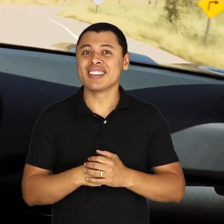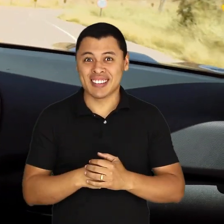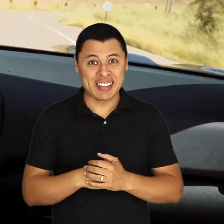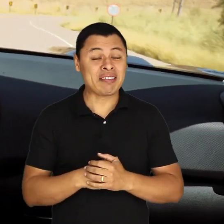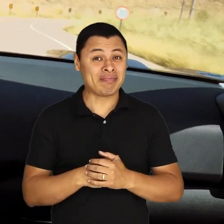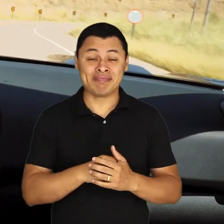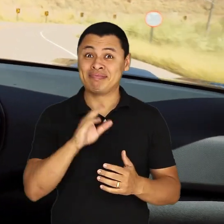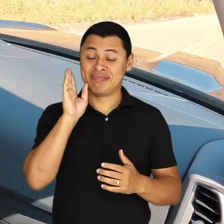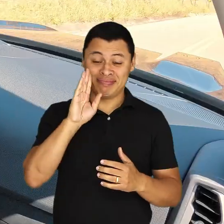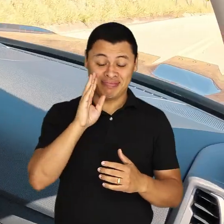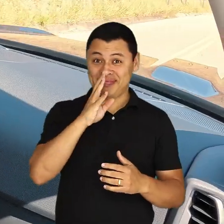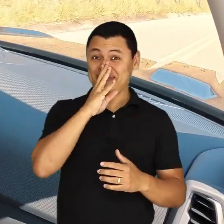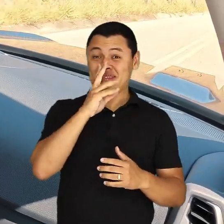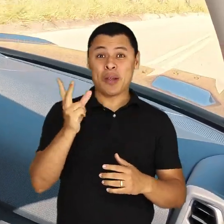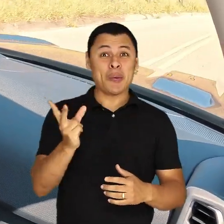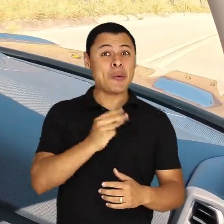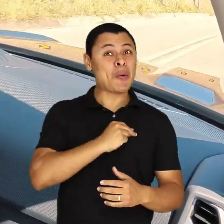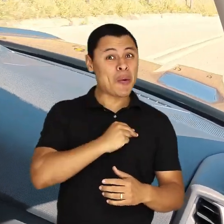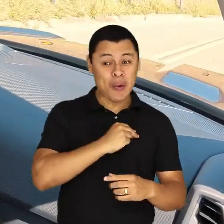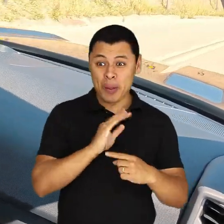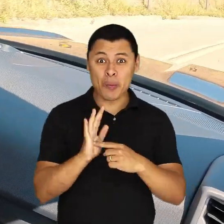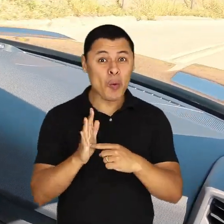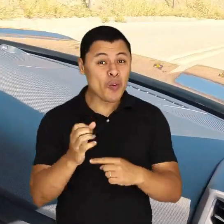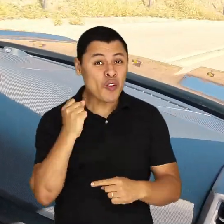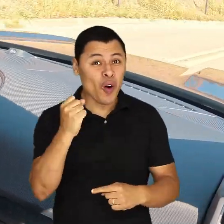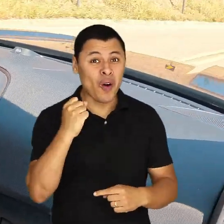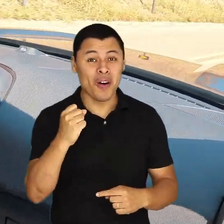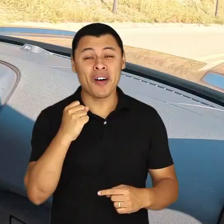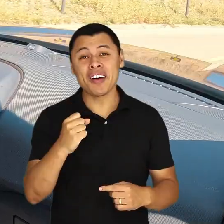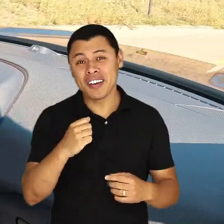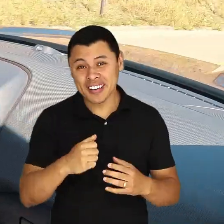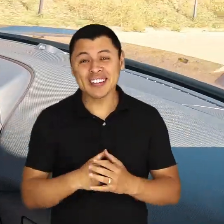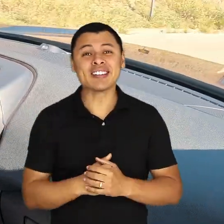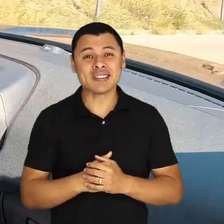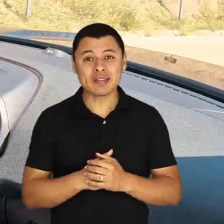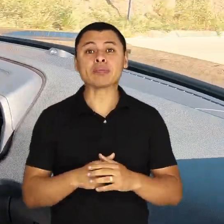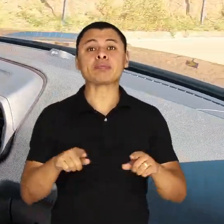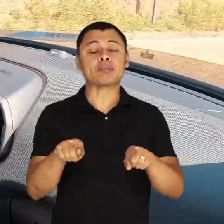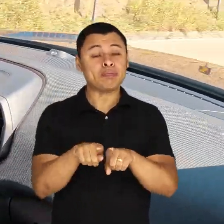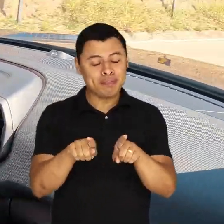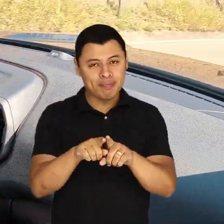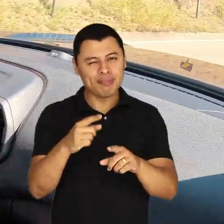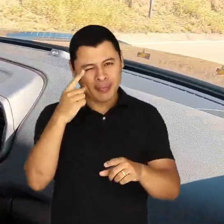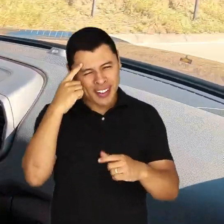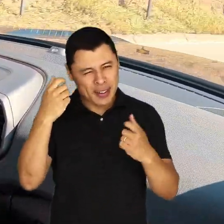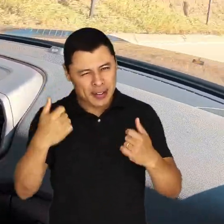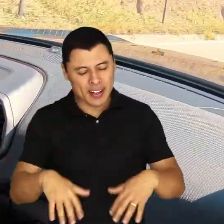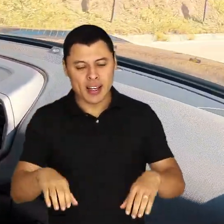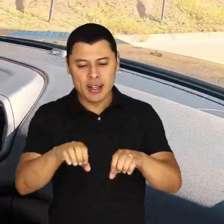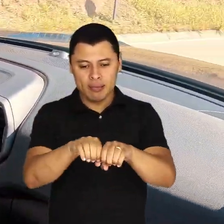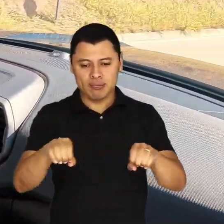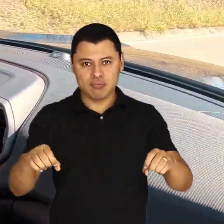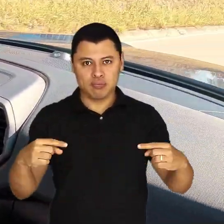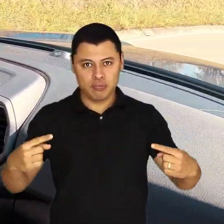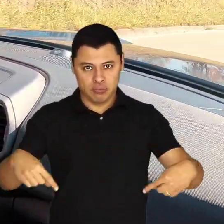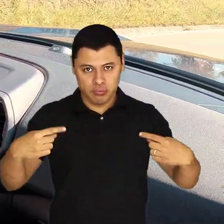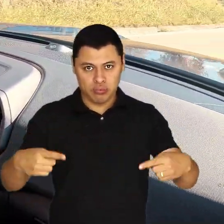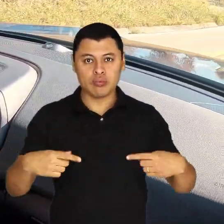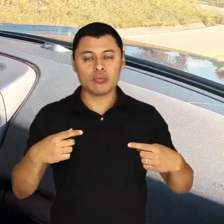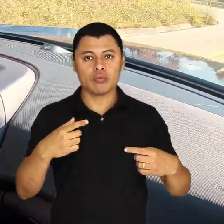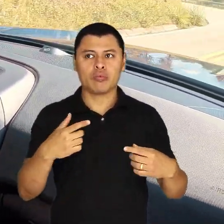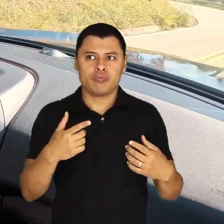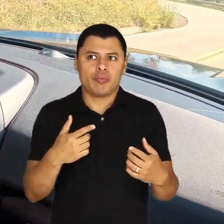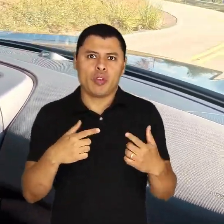isso. Muito legal mesmo, a força do motor impressiona. E esses braços de alumínio forjado de